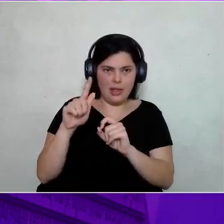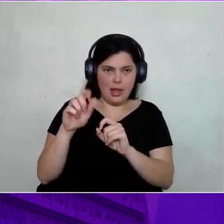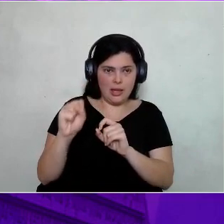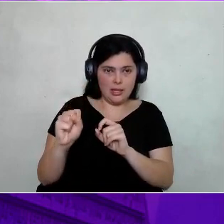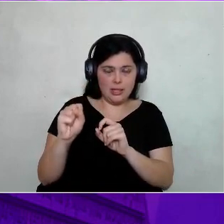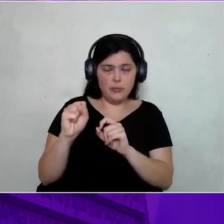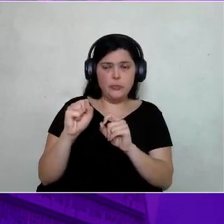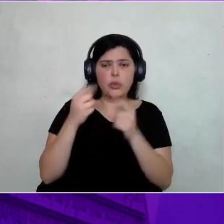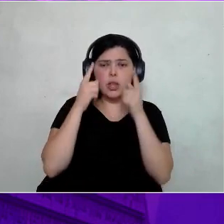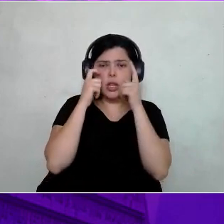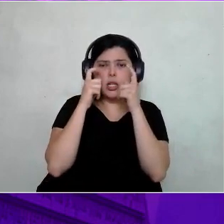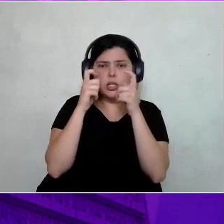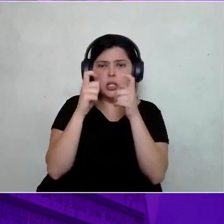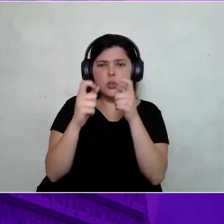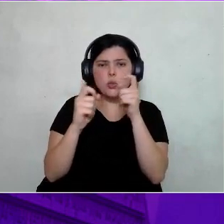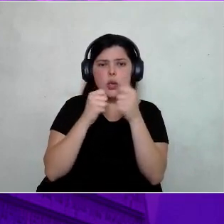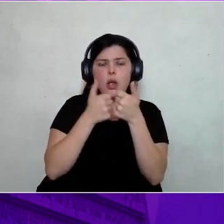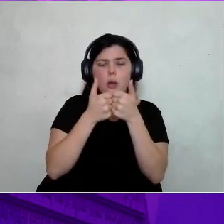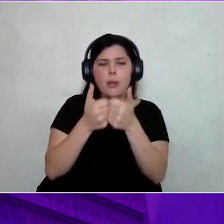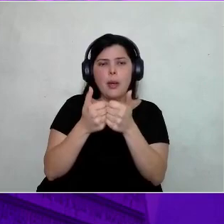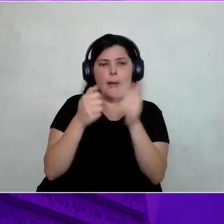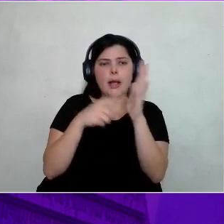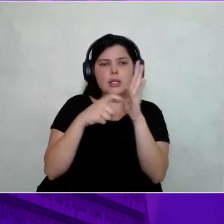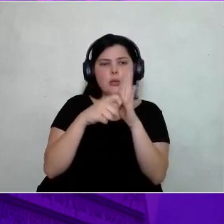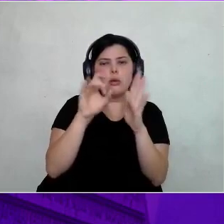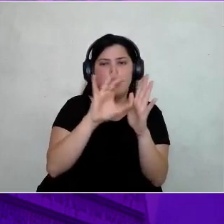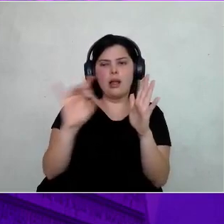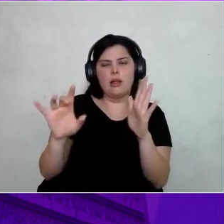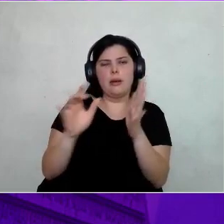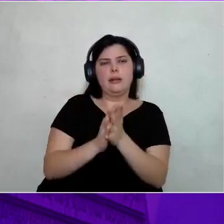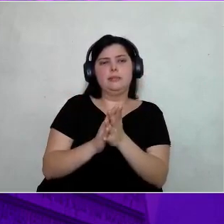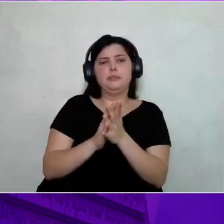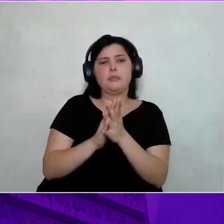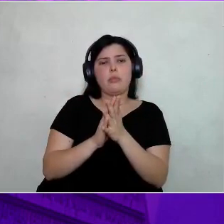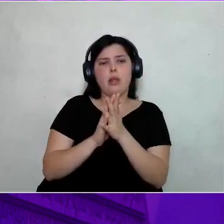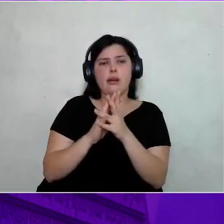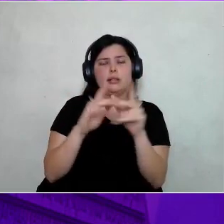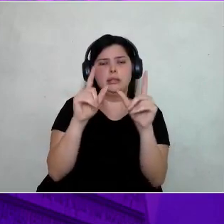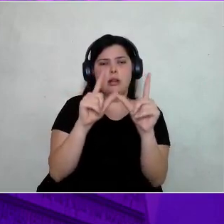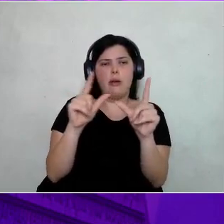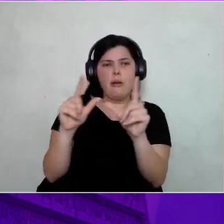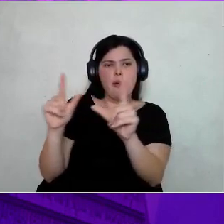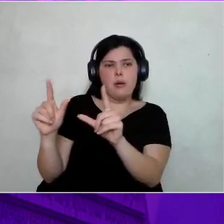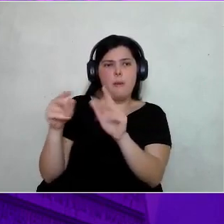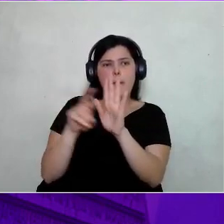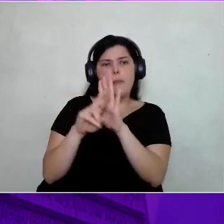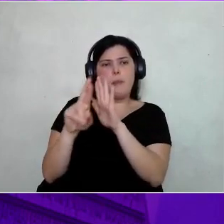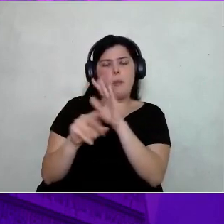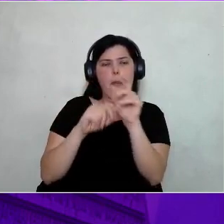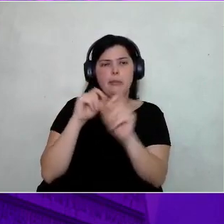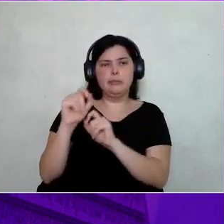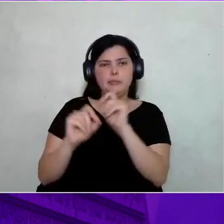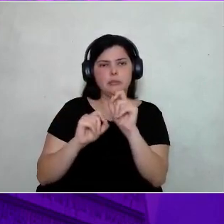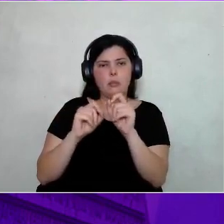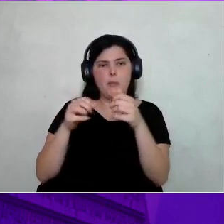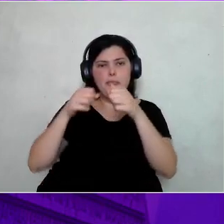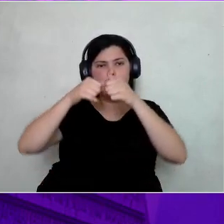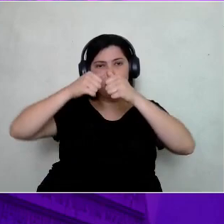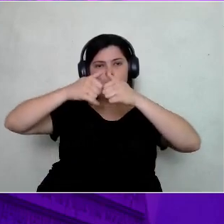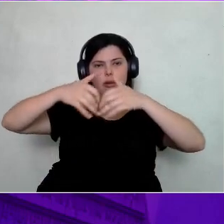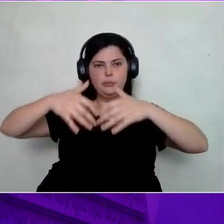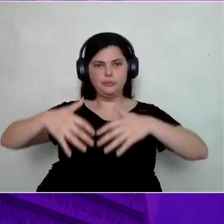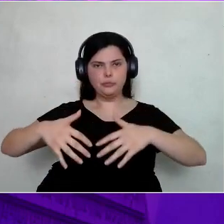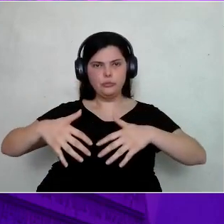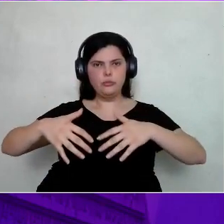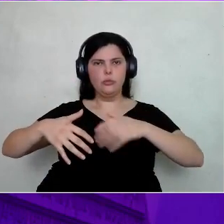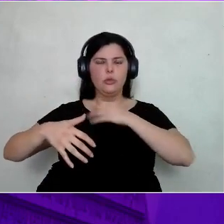consegue acompanhar cada execução. Esses quadradinhos que estão aqui, eles representam se aquele fluxo daquele determinado ponto deu certo ou